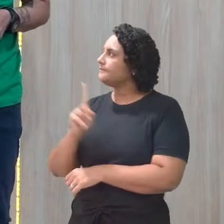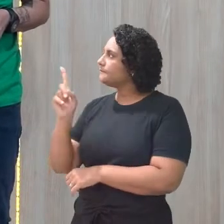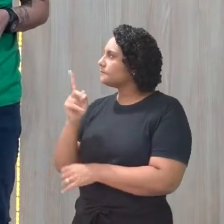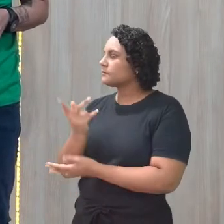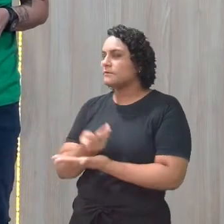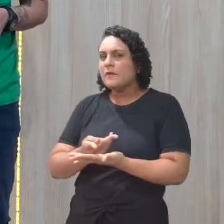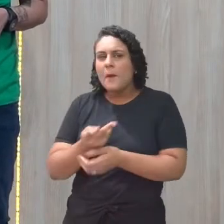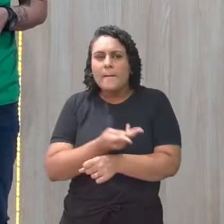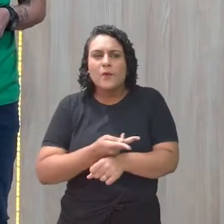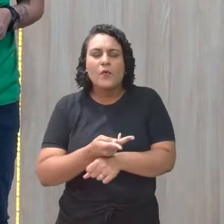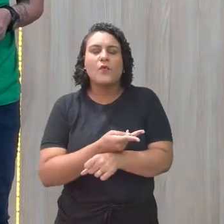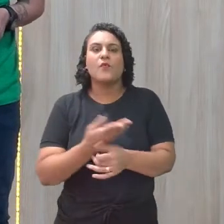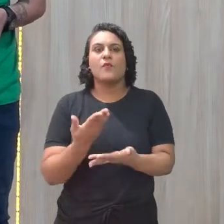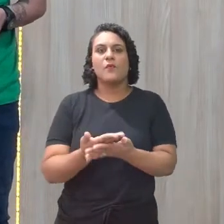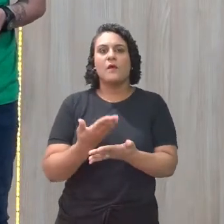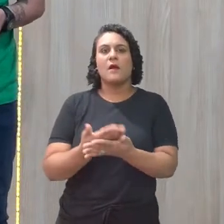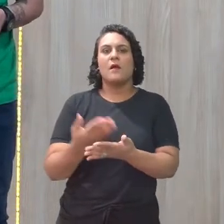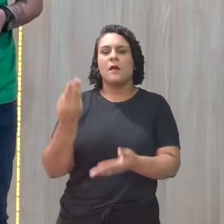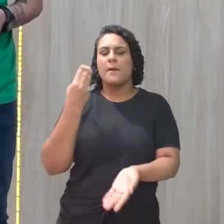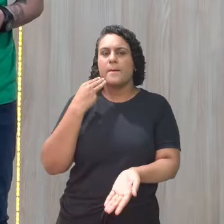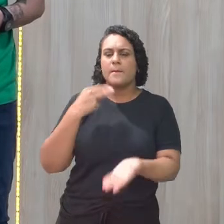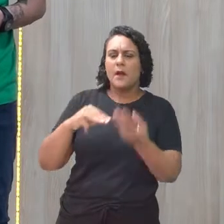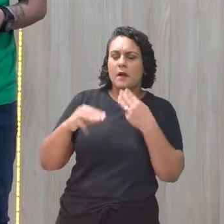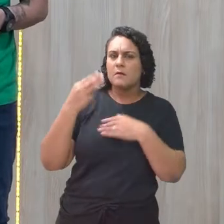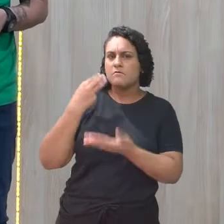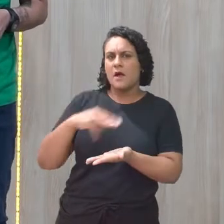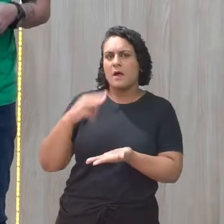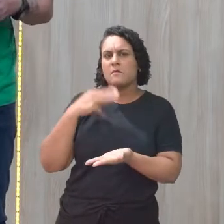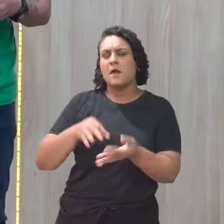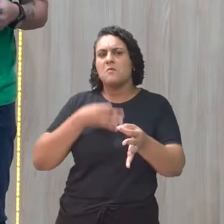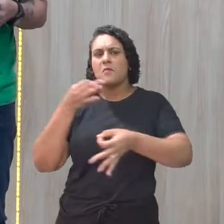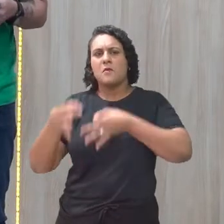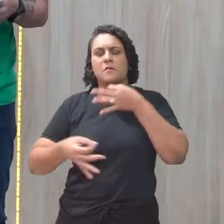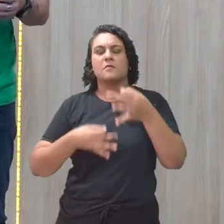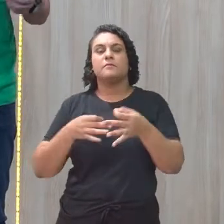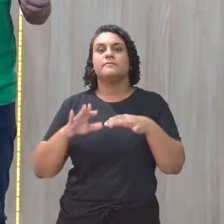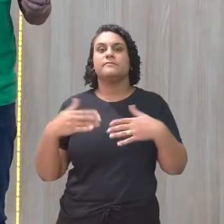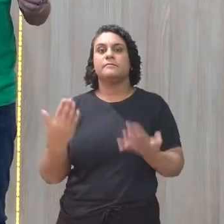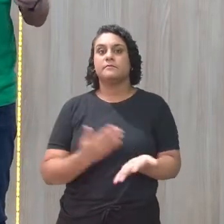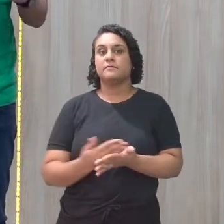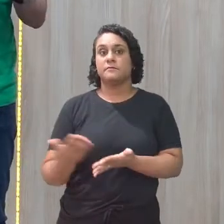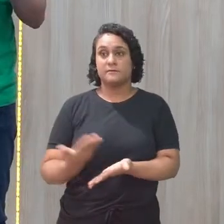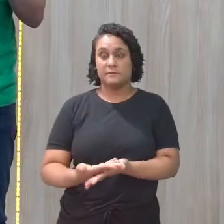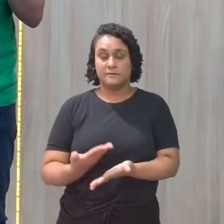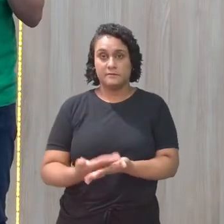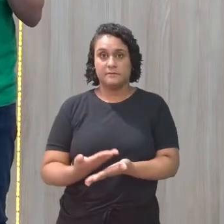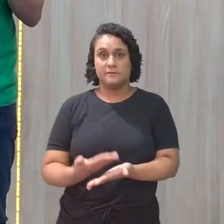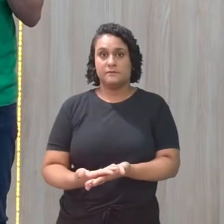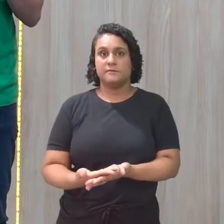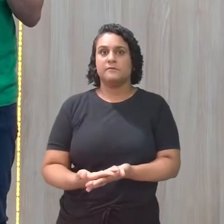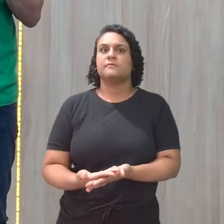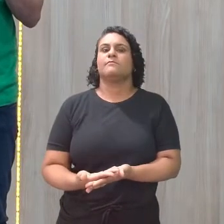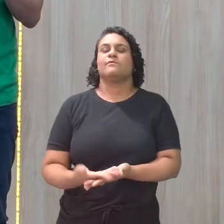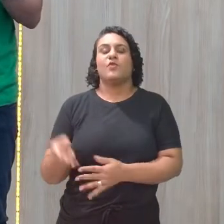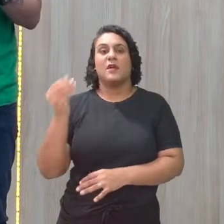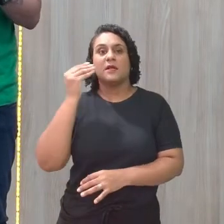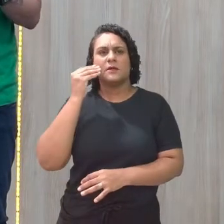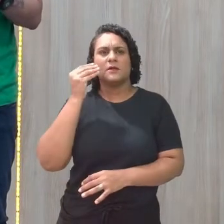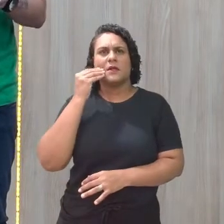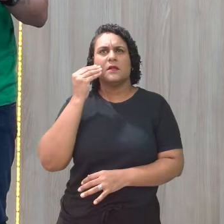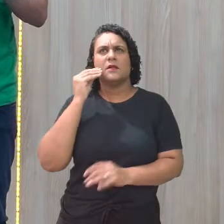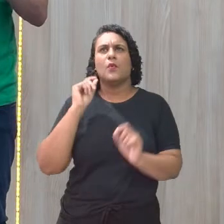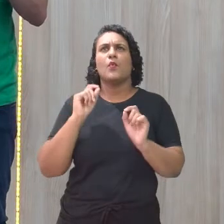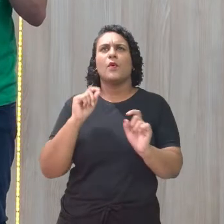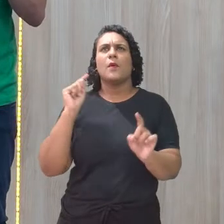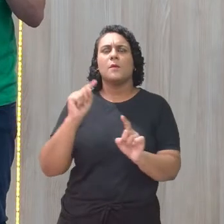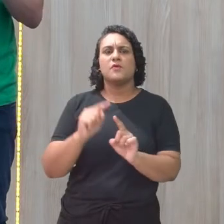essa aula e manda lá seus comentários, tá certo? Então, iniciando a aula, como a gente falou, o que a gente está tentando fazer na aula de